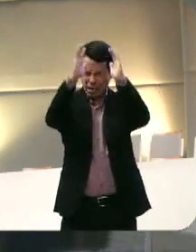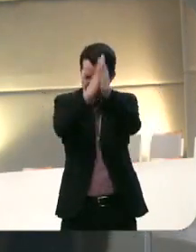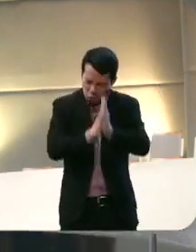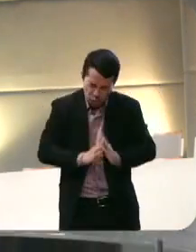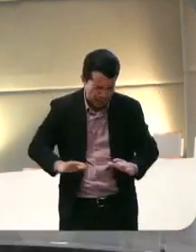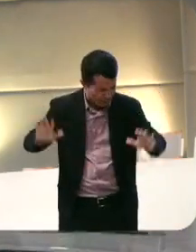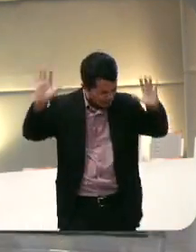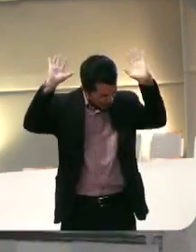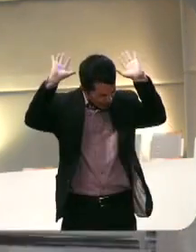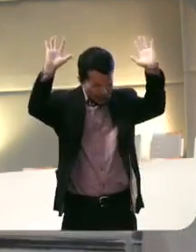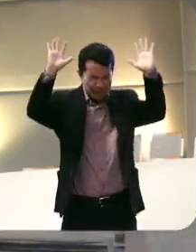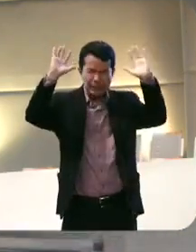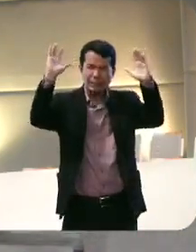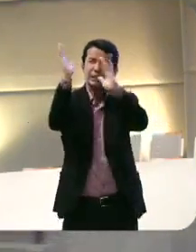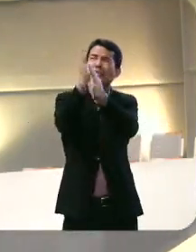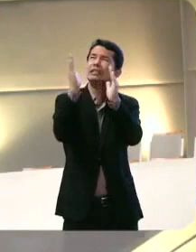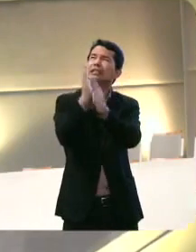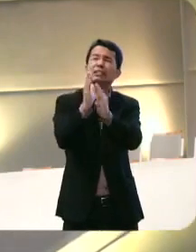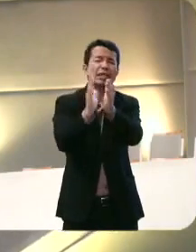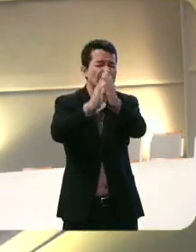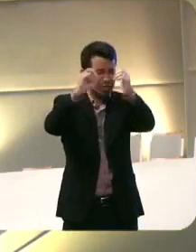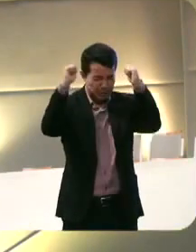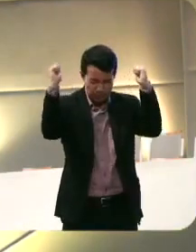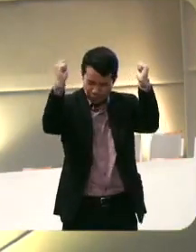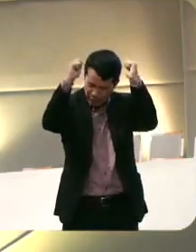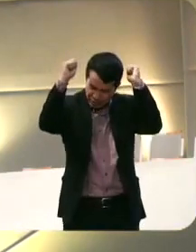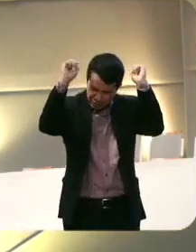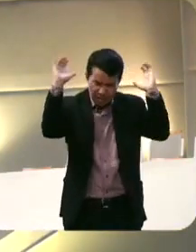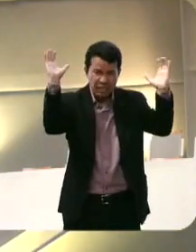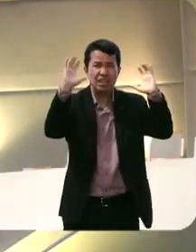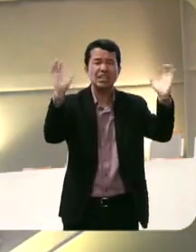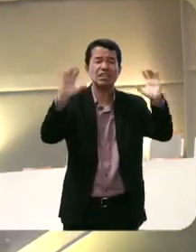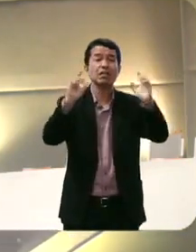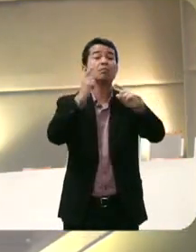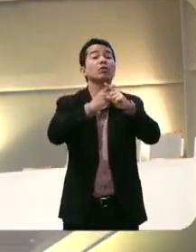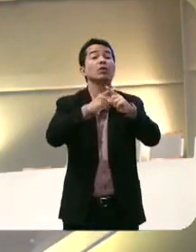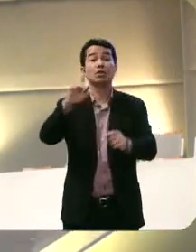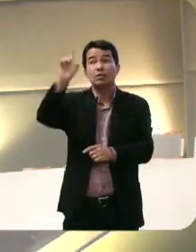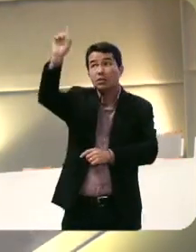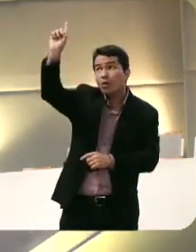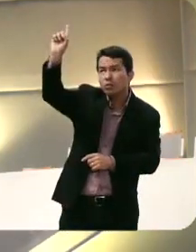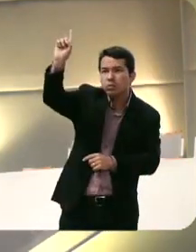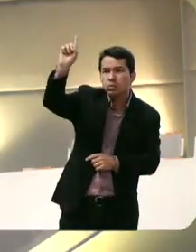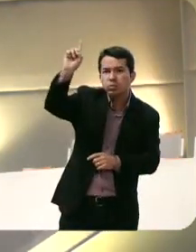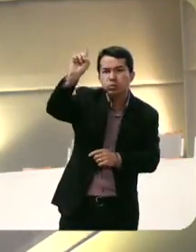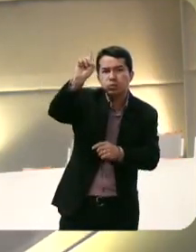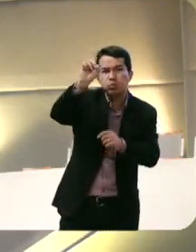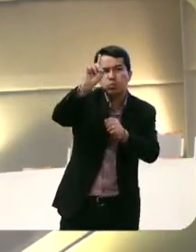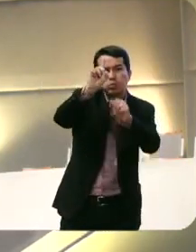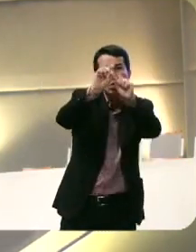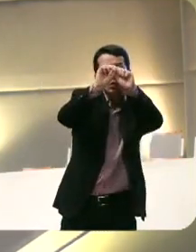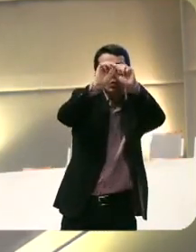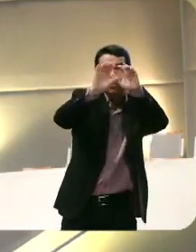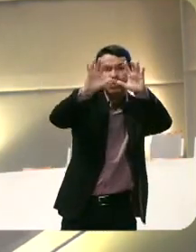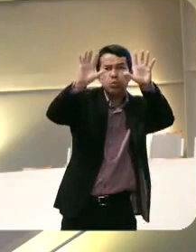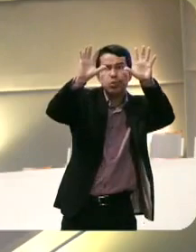e a bendizer o nome do Senhor, porque a nuvem não tinha ido embora. A nuvem não tinha ido